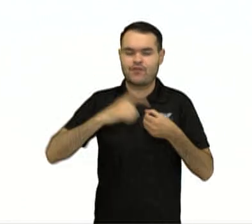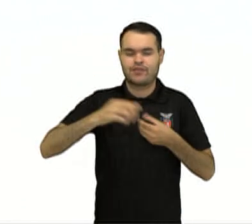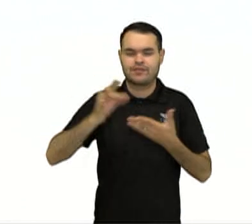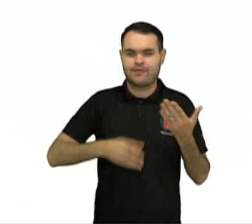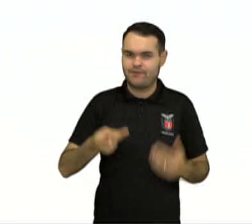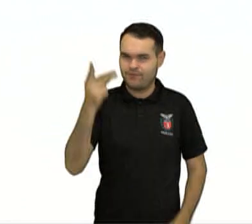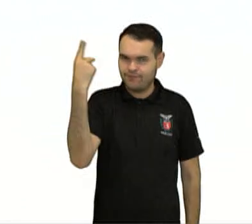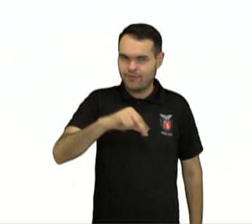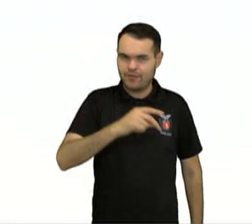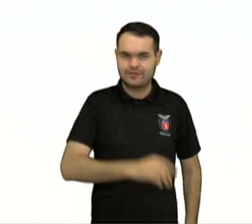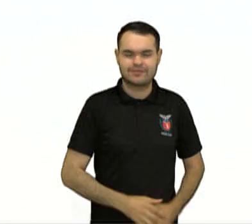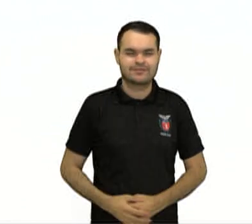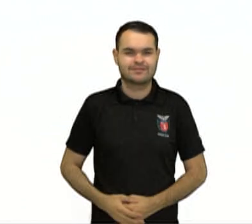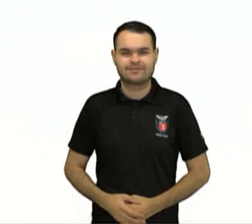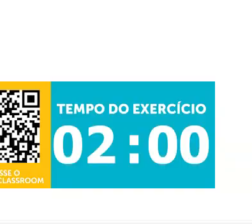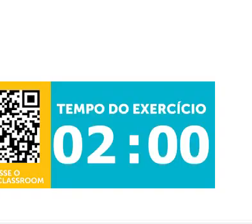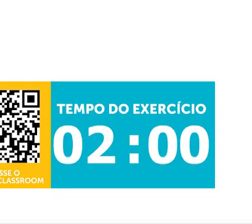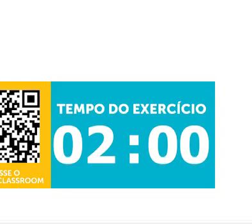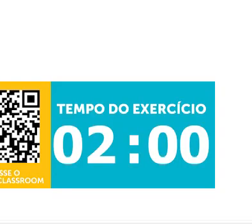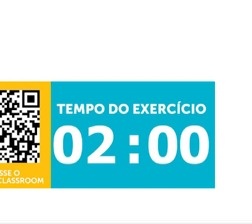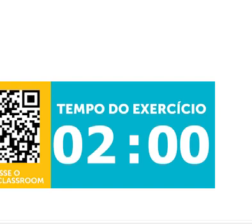lá.